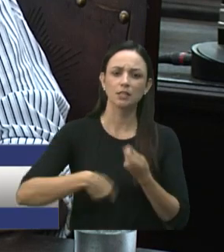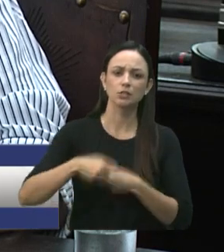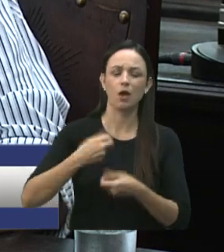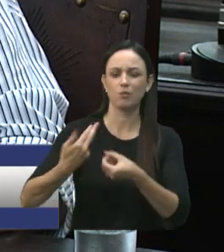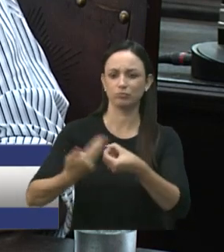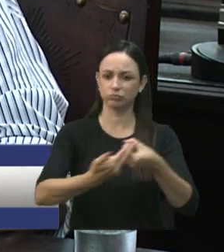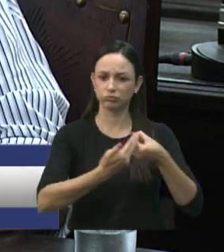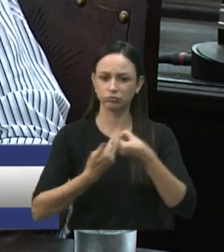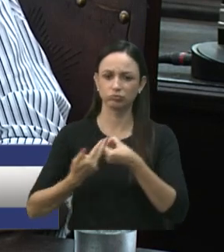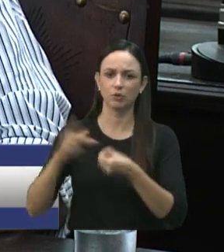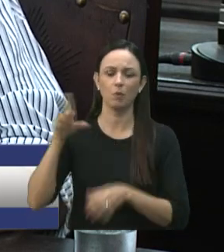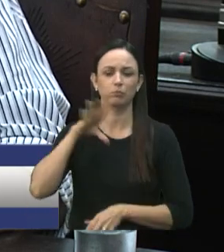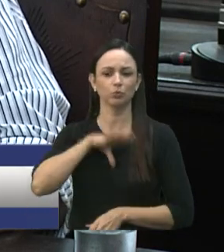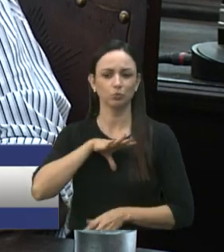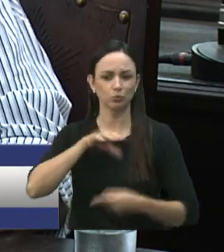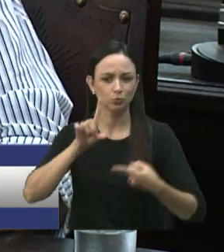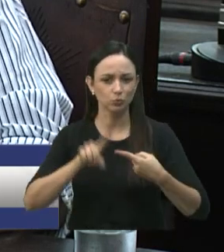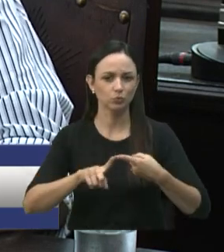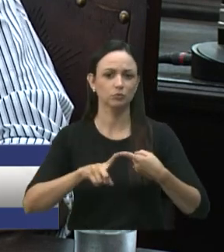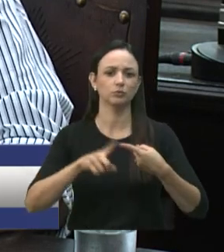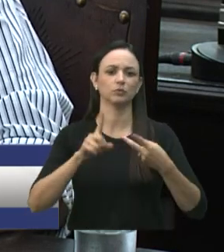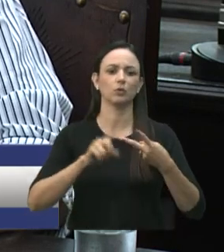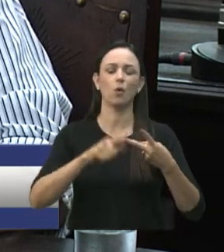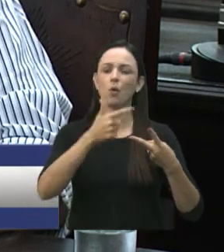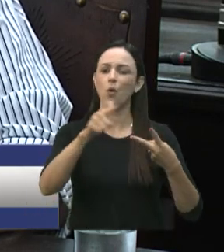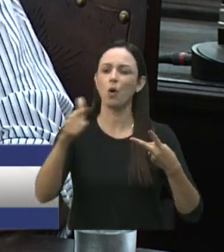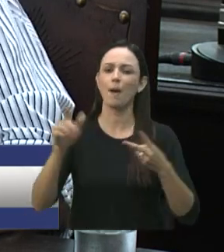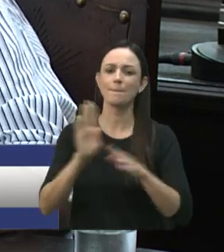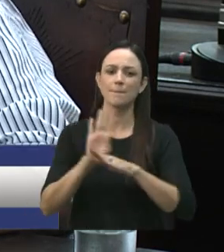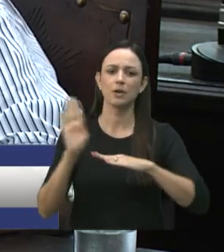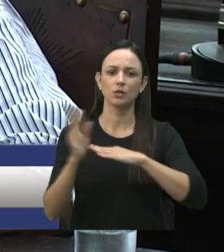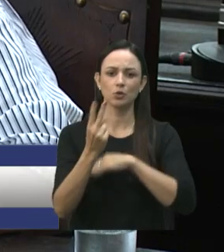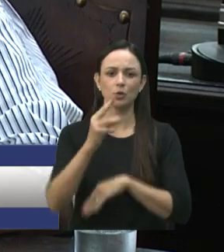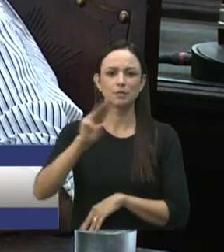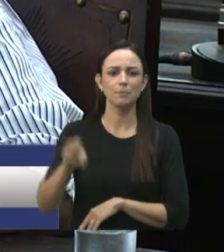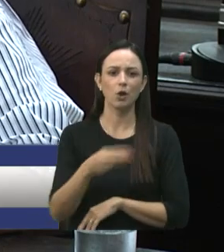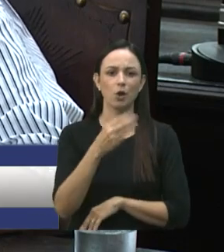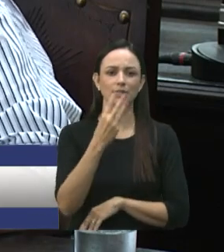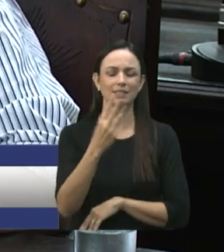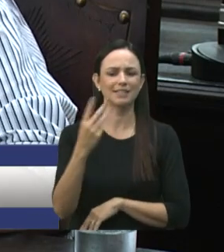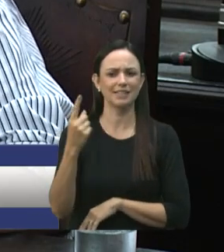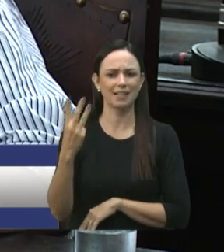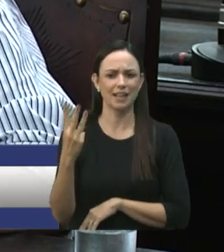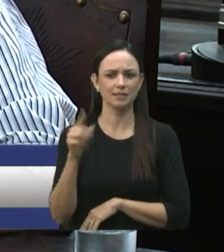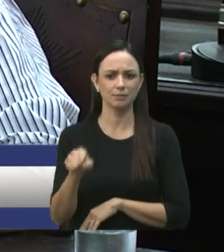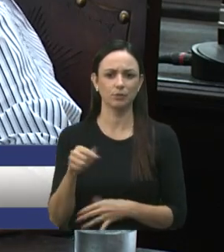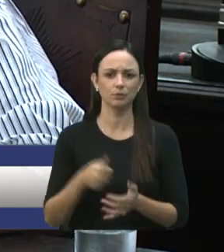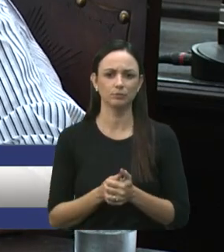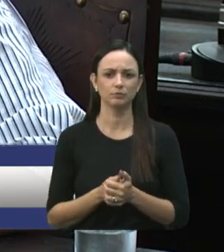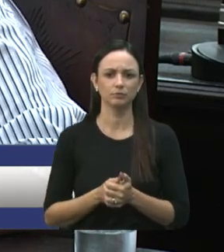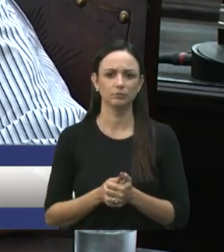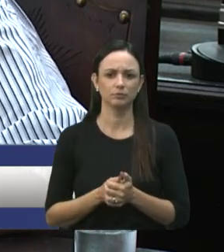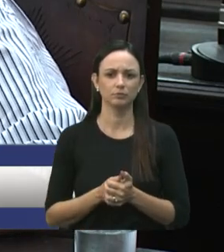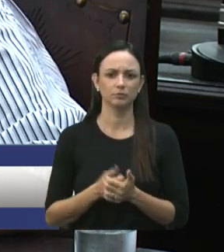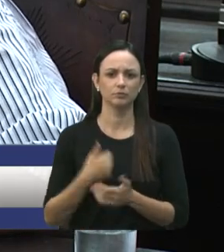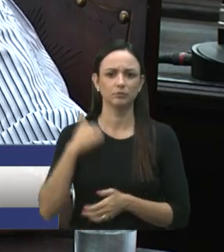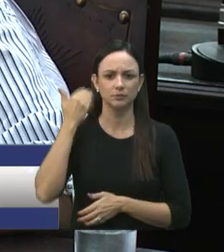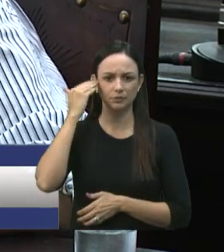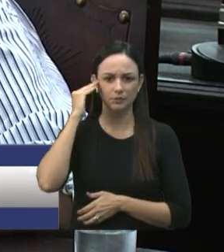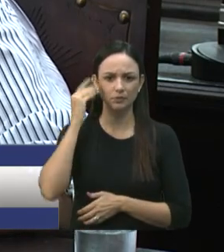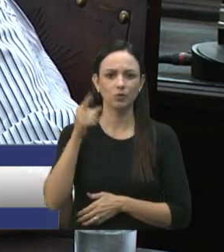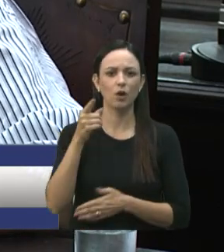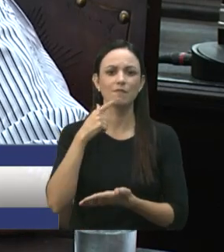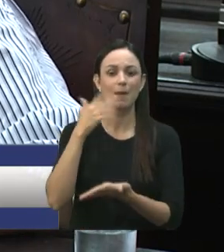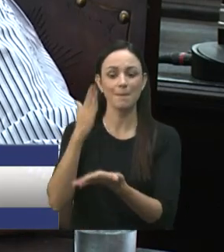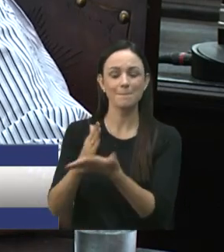que pegam o distrito de Potunduva e os outros bairros, 2.313.000. E aí, aí, entendendo o papel dos senhores como